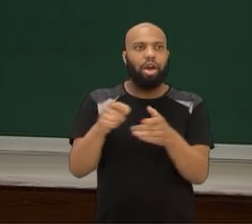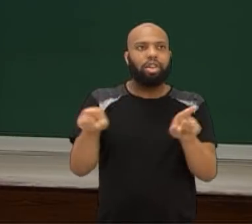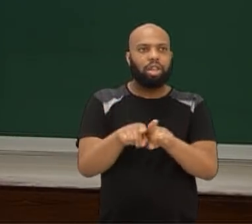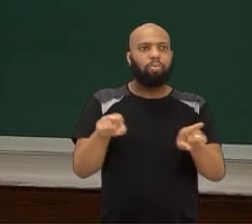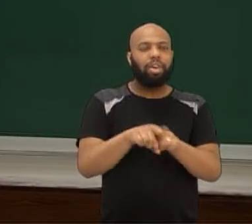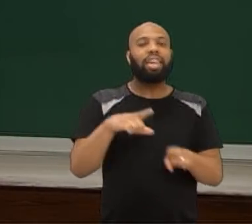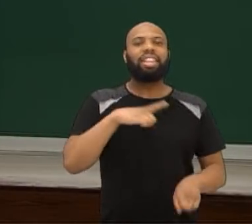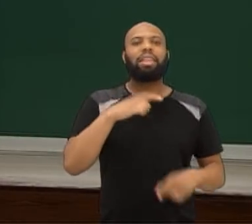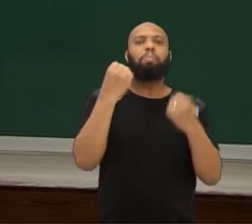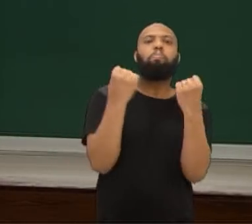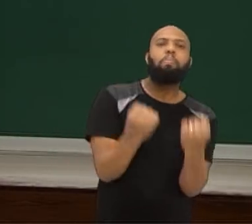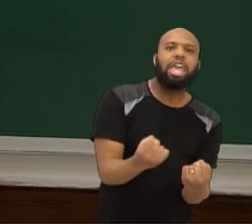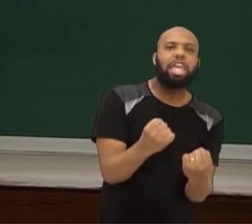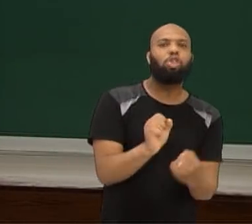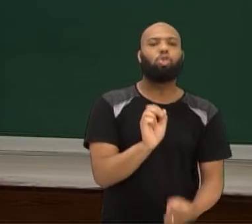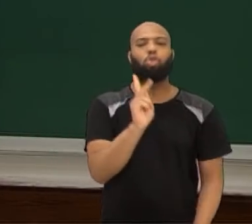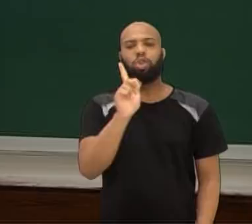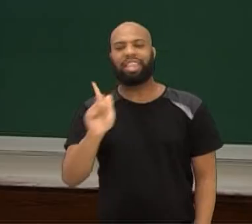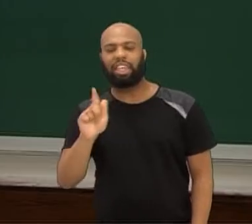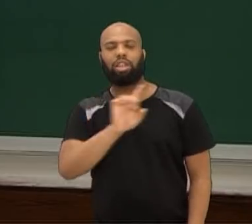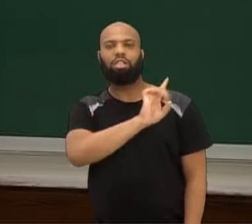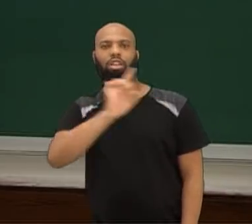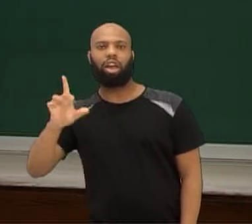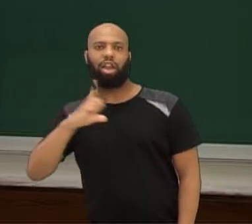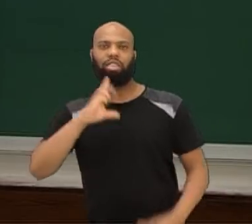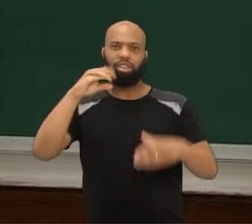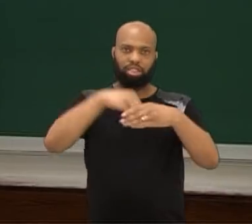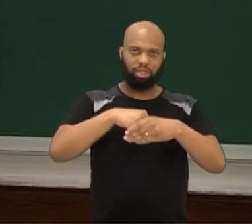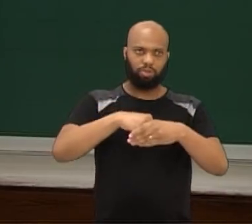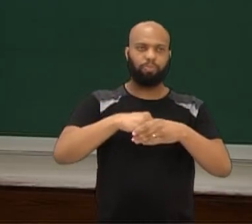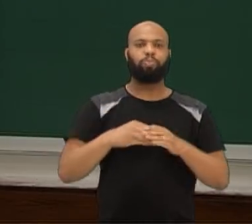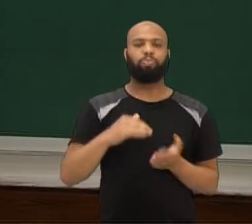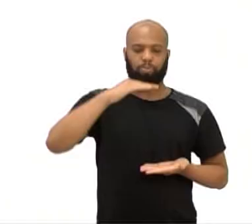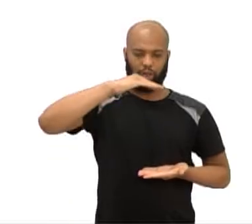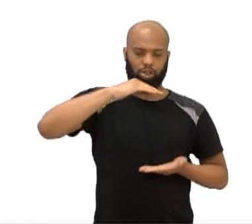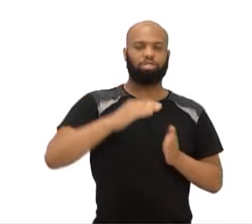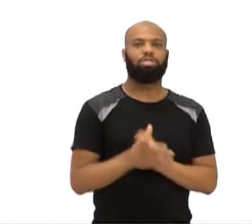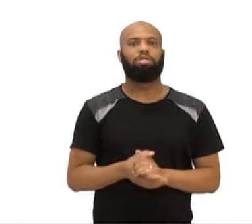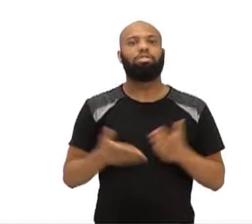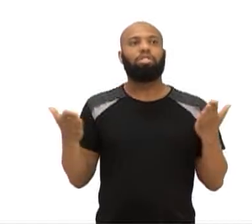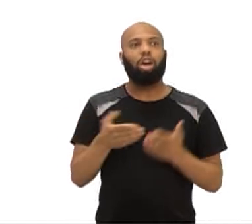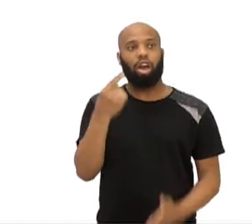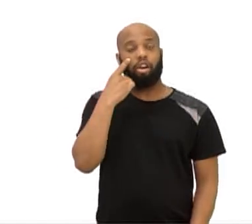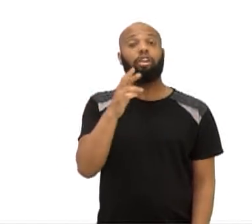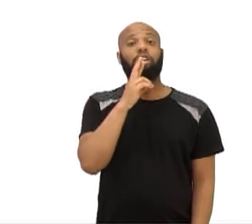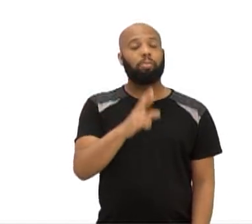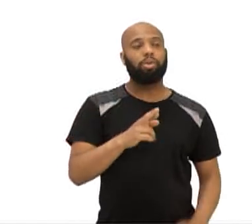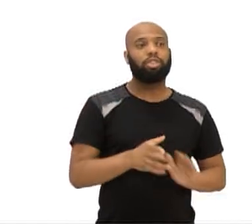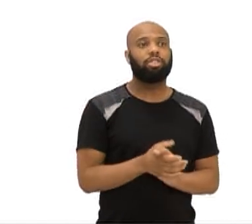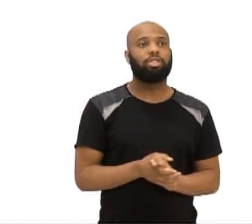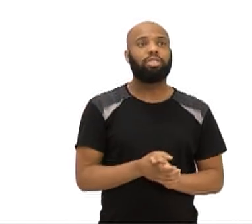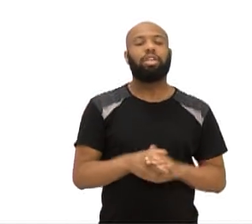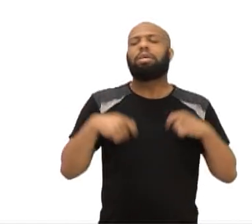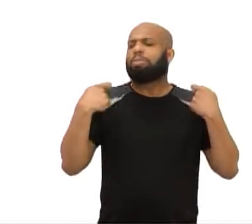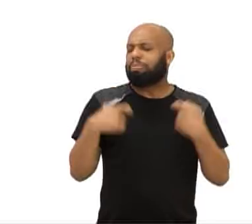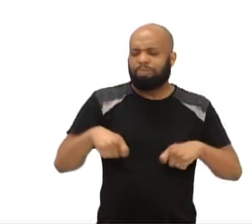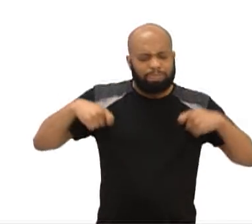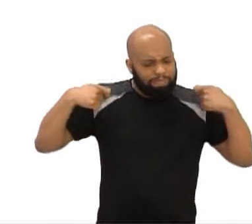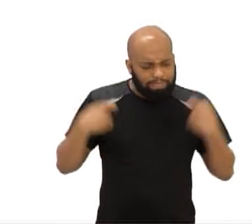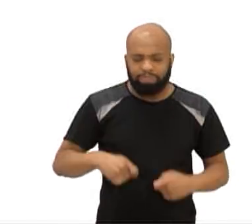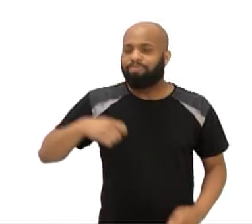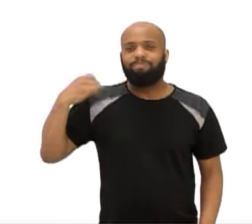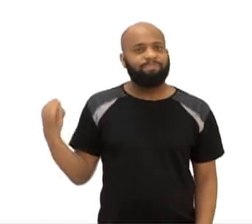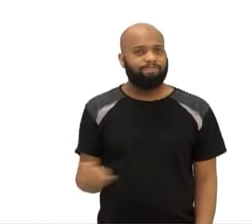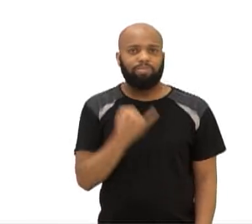A quantidade, né? Os quilos que cada pacote traz. Olha só o que eu trouxe como resposta. É